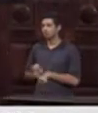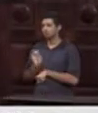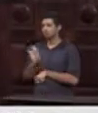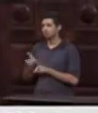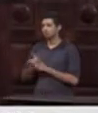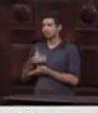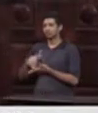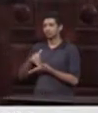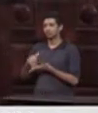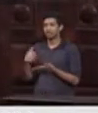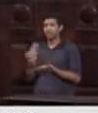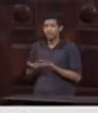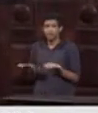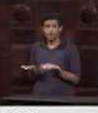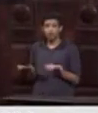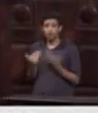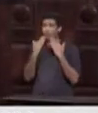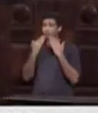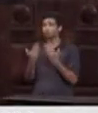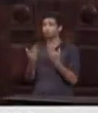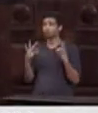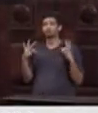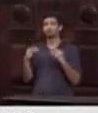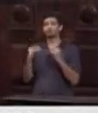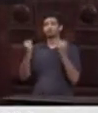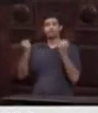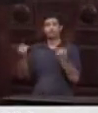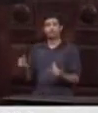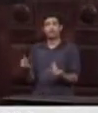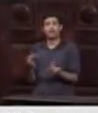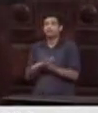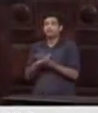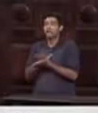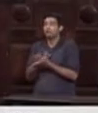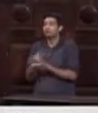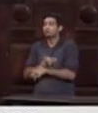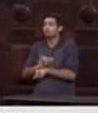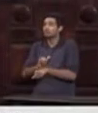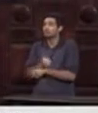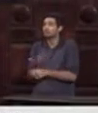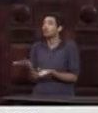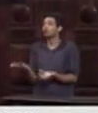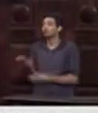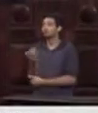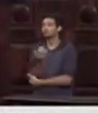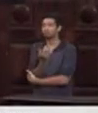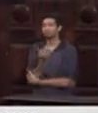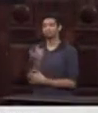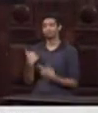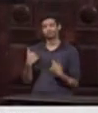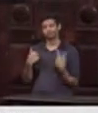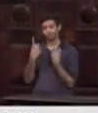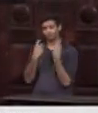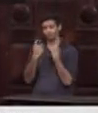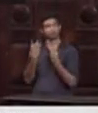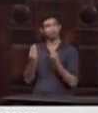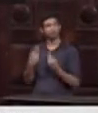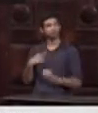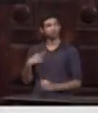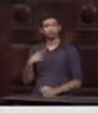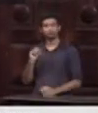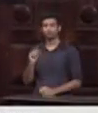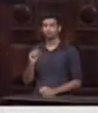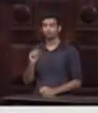até o momento, não vieram a público para dizer qual é a sua estratégia. E também me preocupa muito, e eu conversando